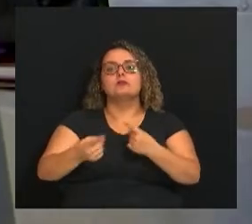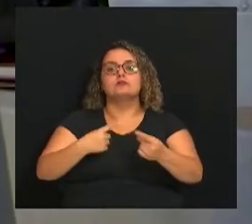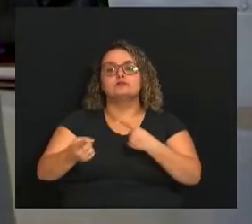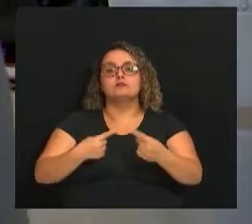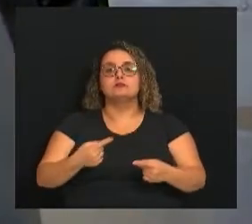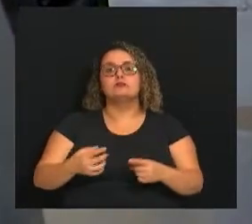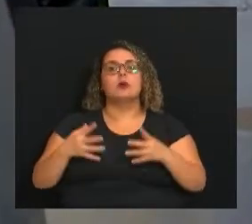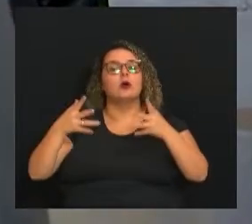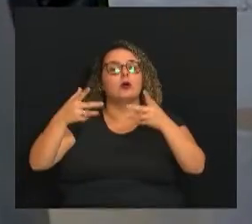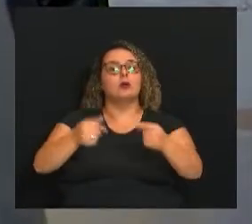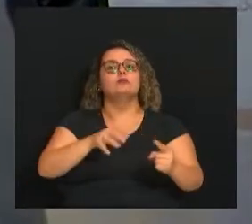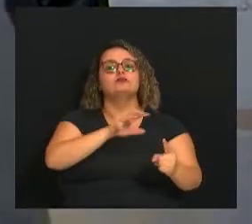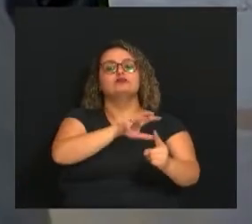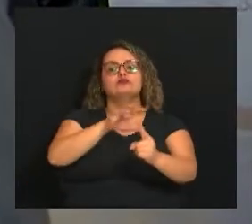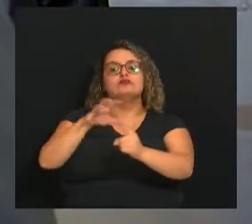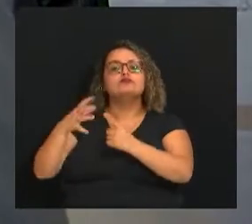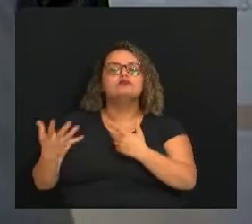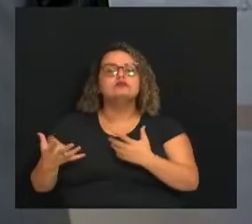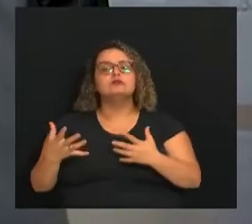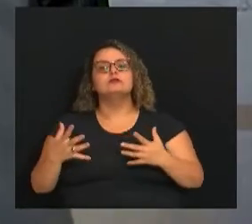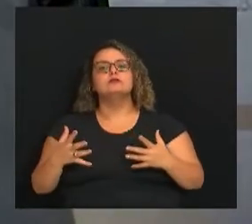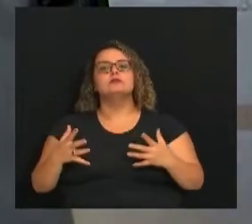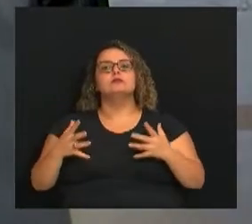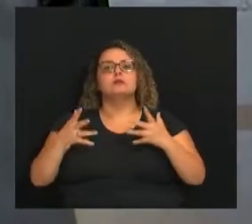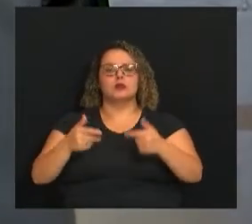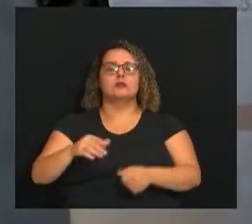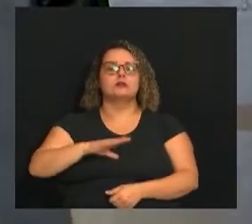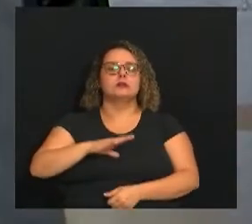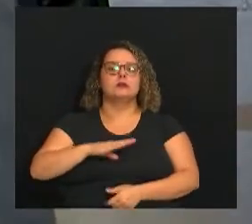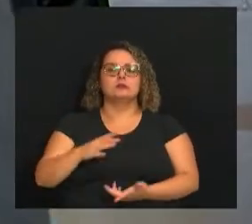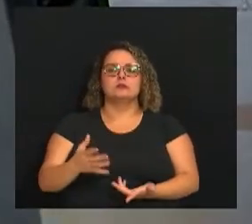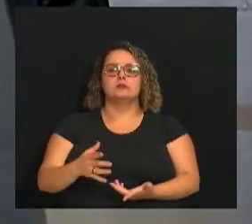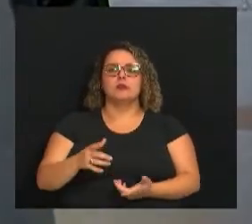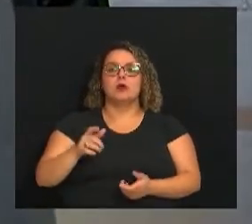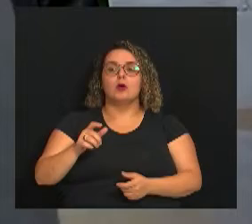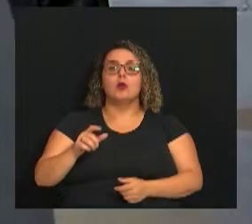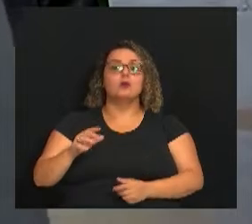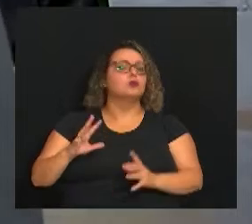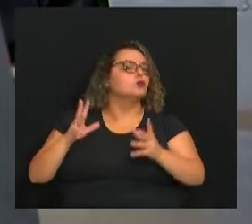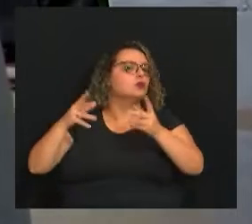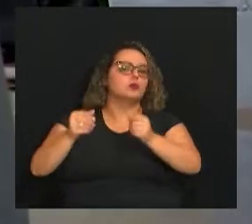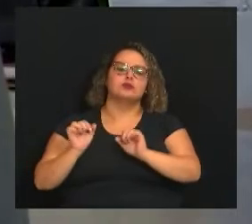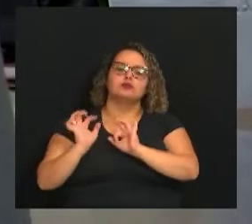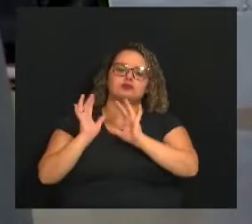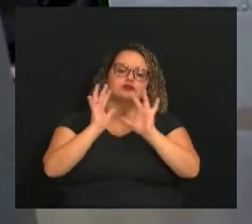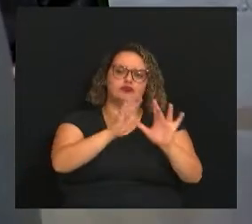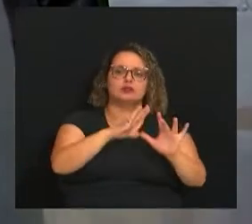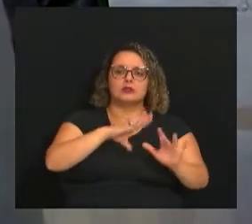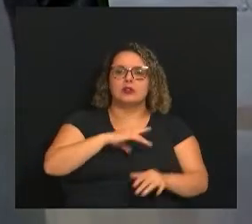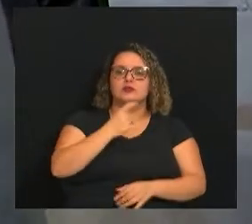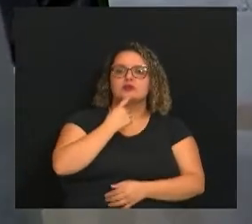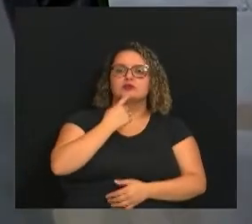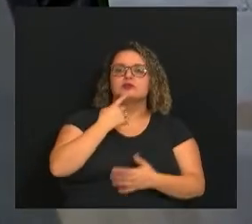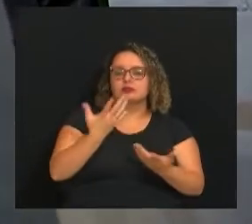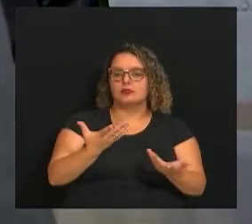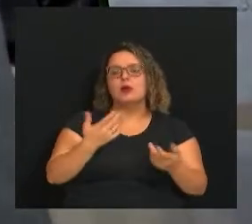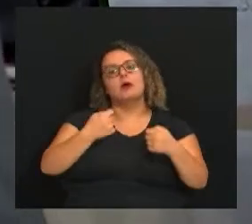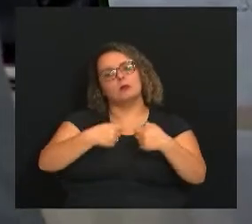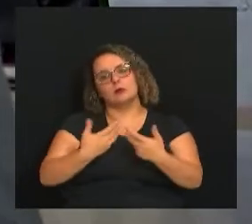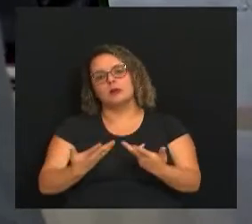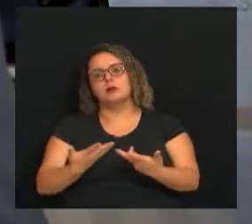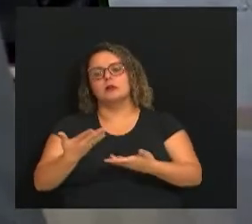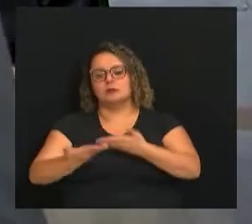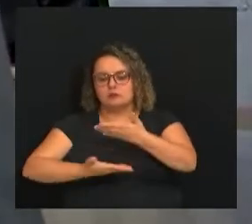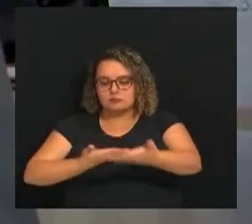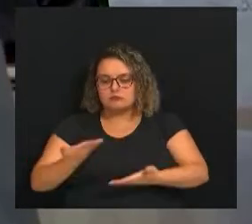toda a região, uma vez que boa parte das nossas populações vão para Campinas e precisamos dessa integração intermunicipal dos transportes aí. E